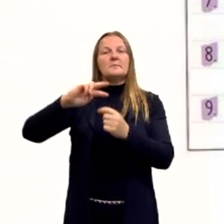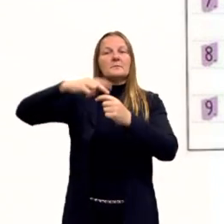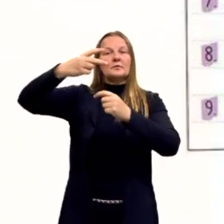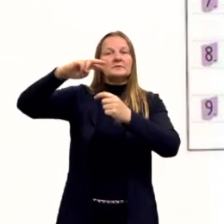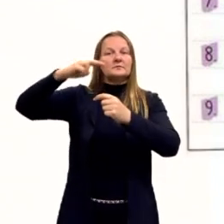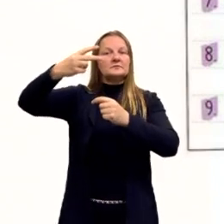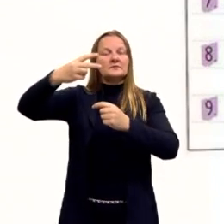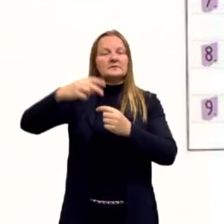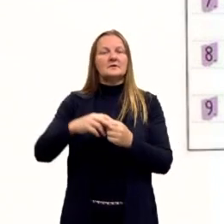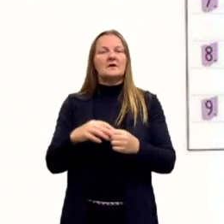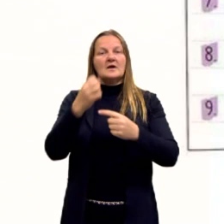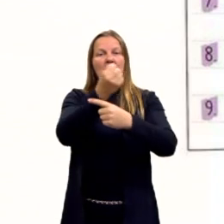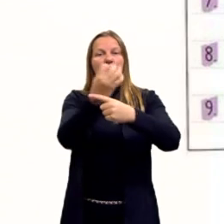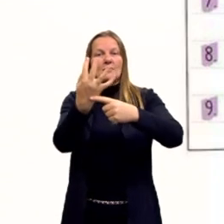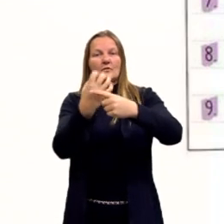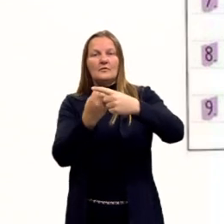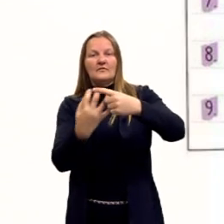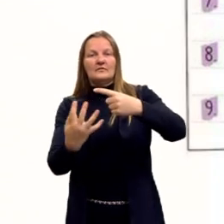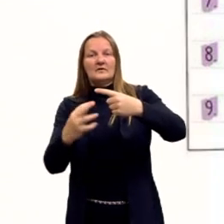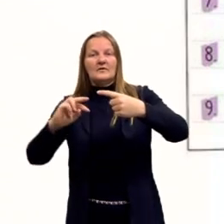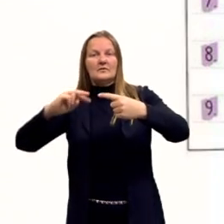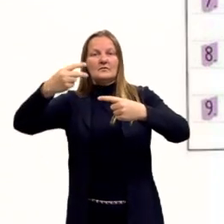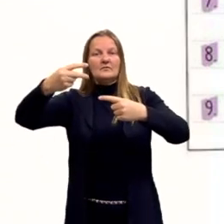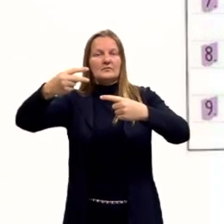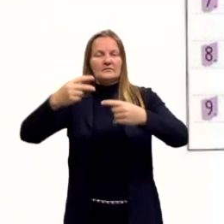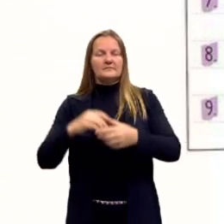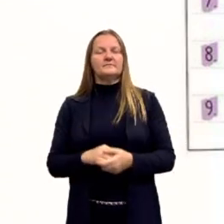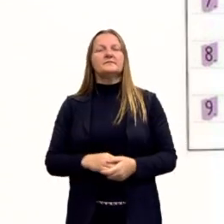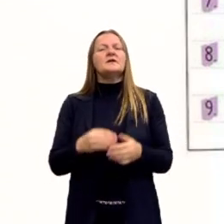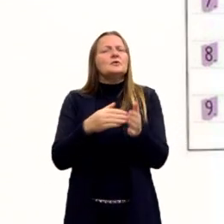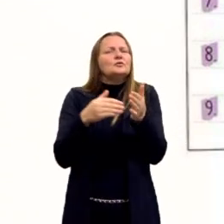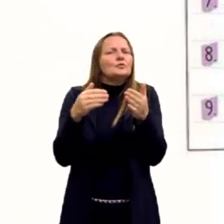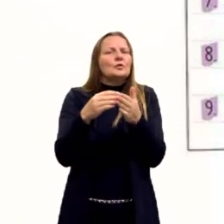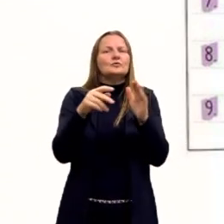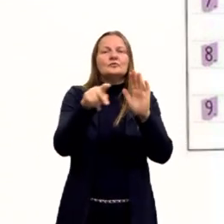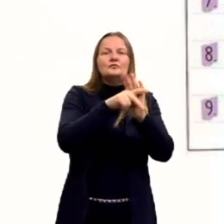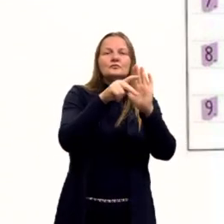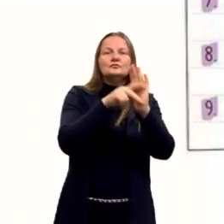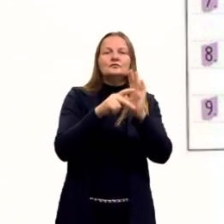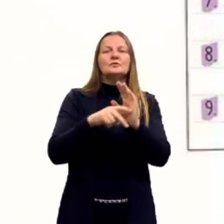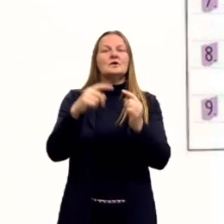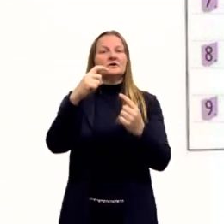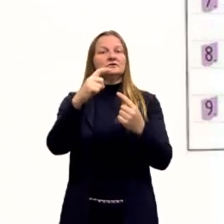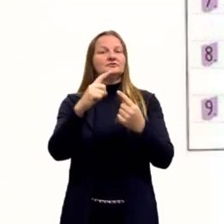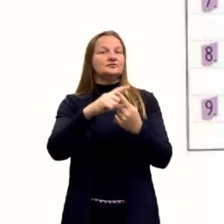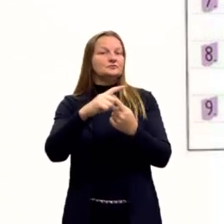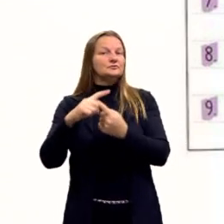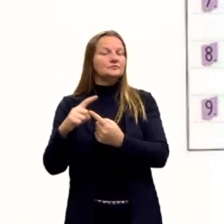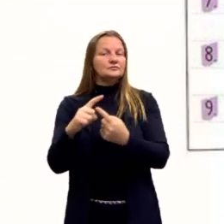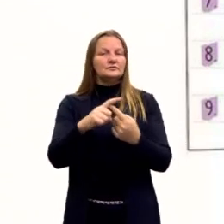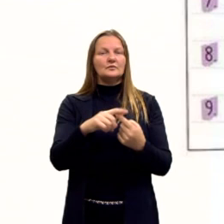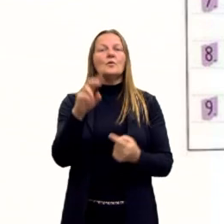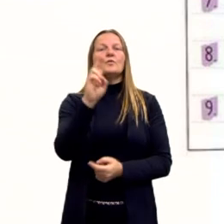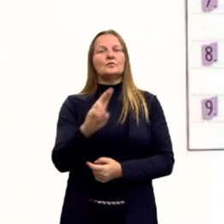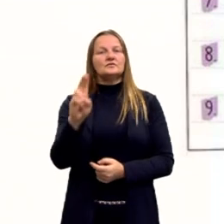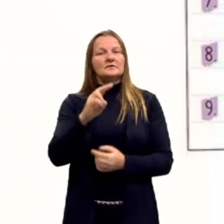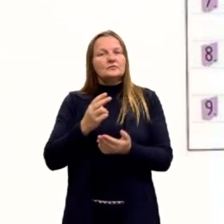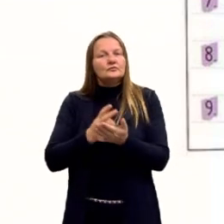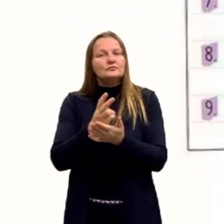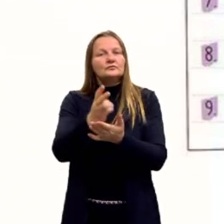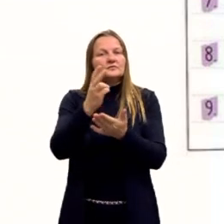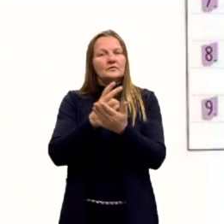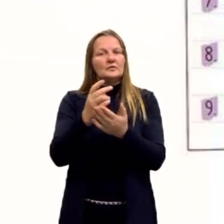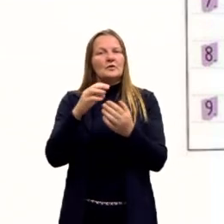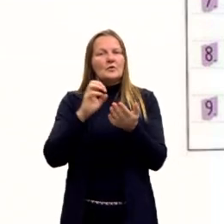fração elevado não é um expoente todas essas propriedades nós vamos ir utilizando ao